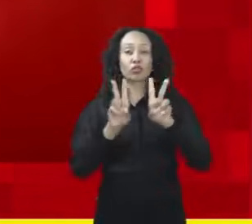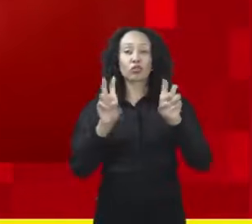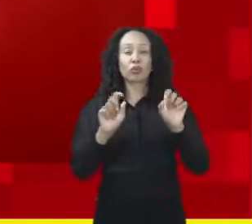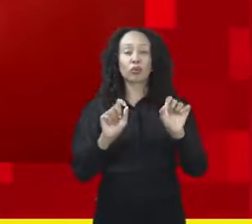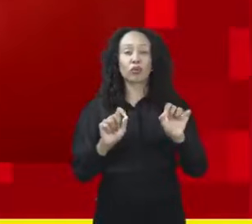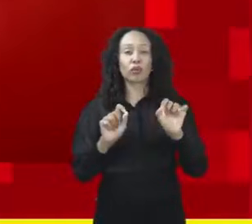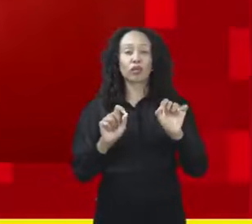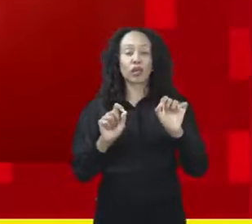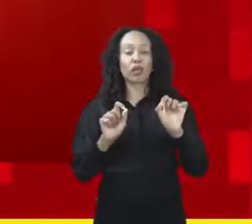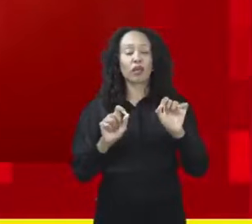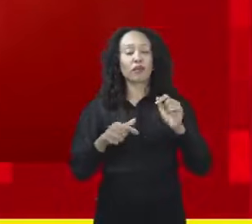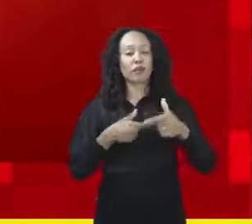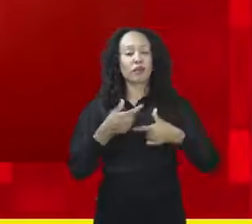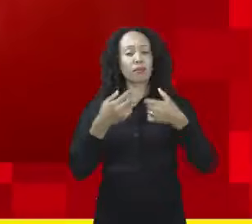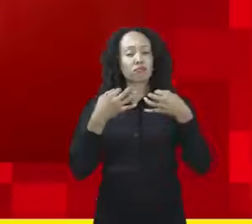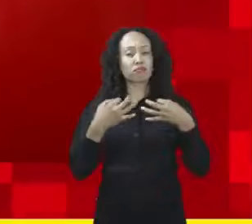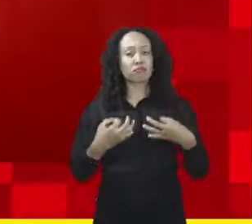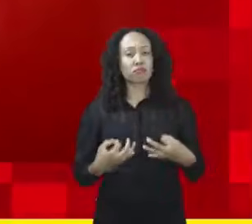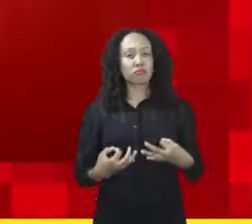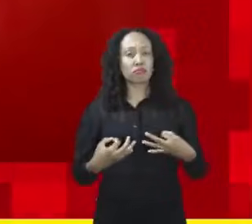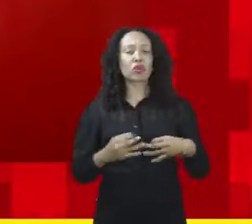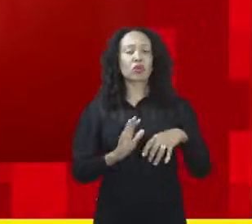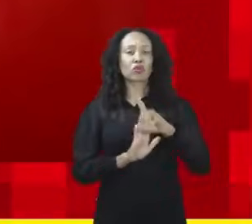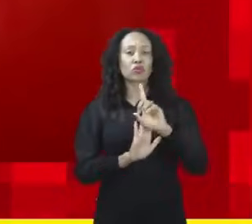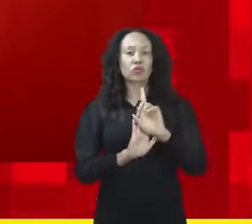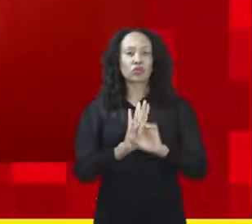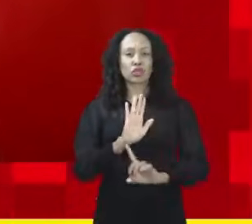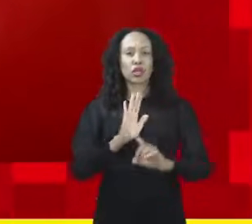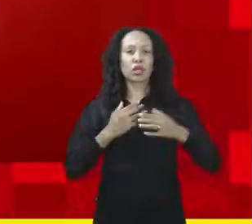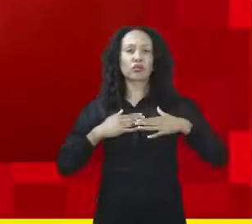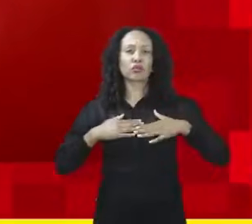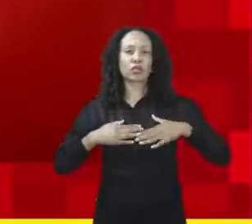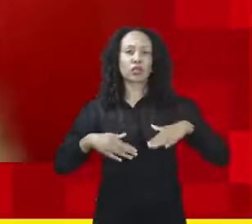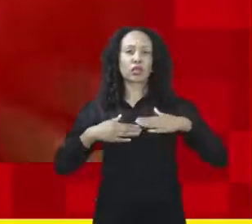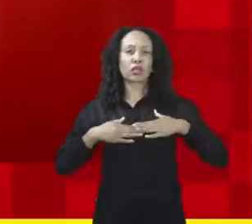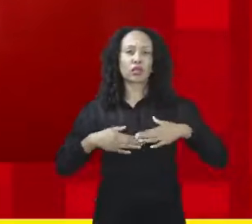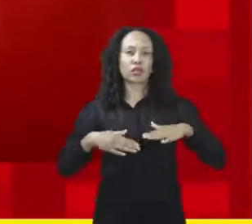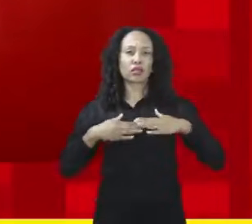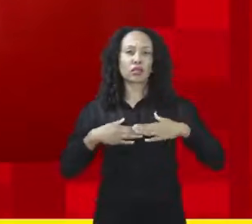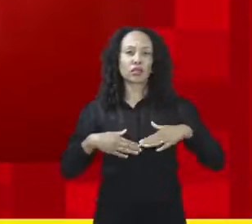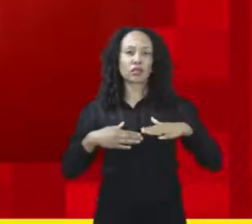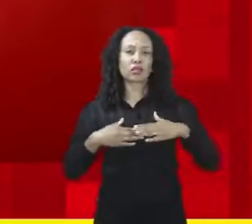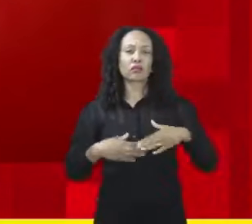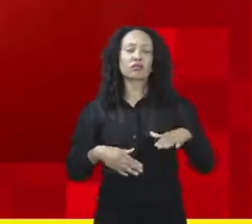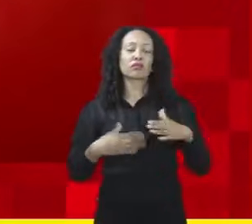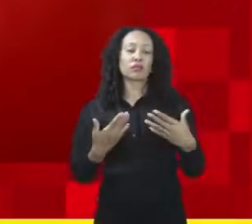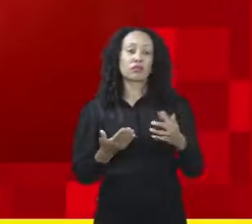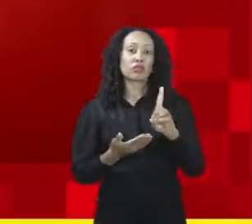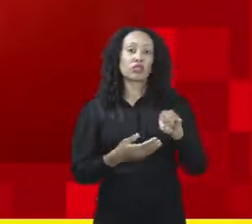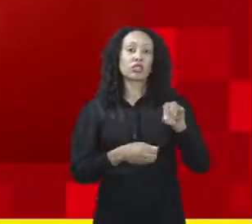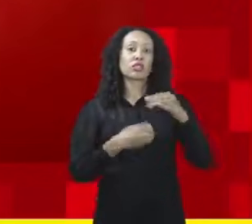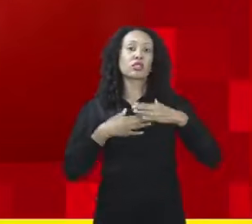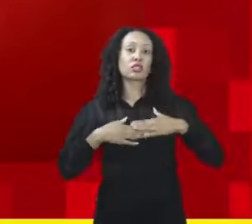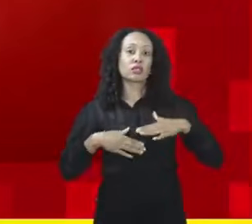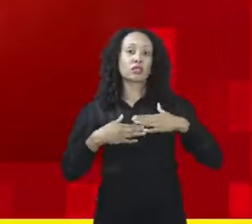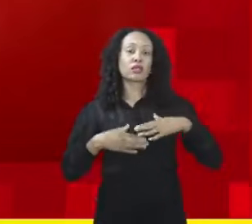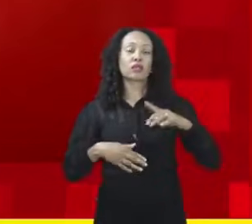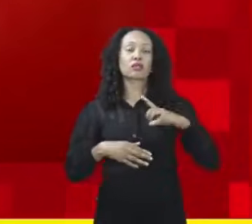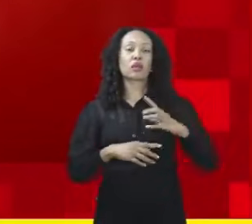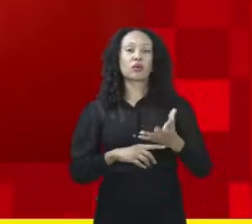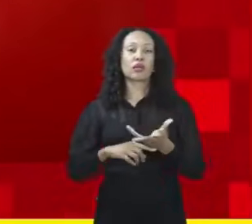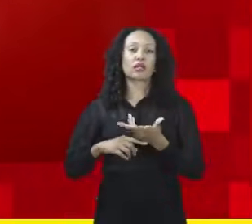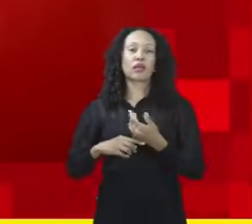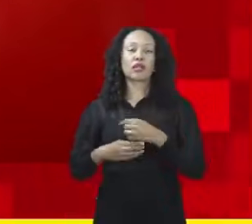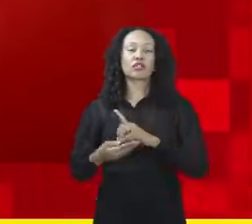dignas de trabalho, o direito, né, a um descanso, e nesse descanso ele ter qualidade e dignidade, que